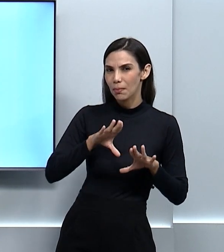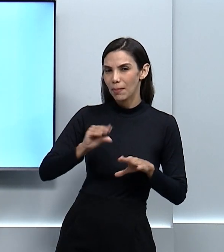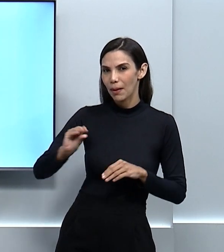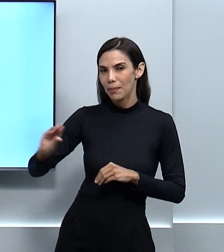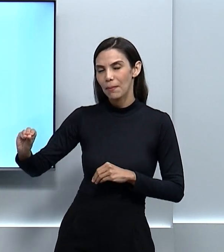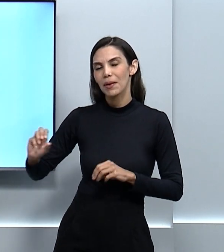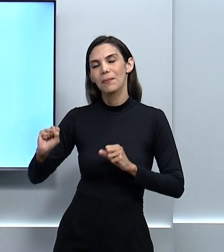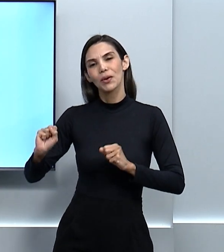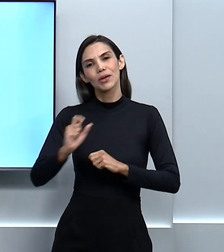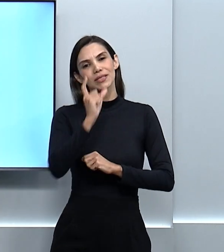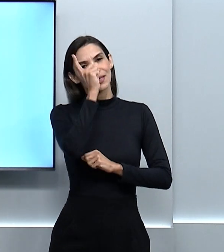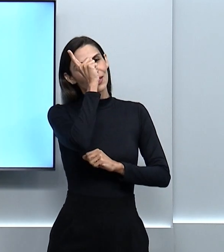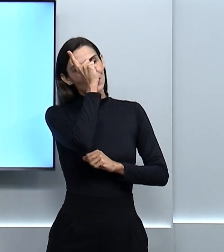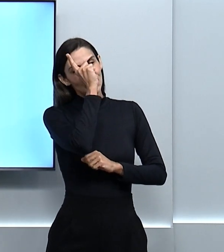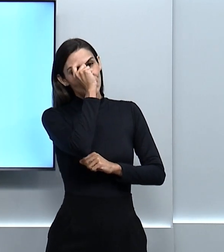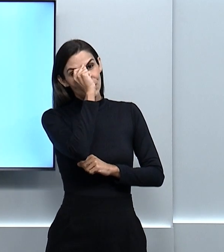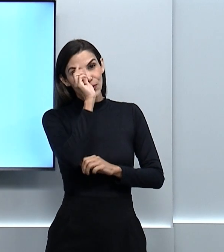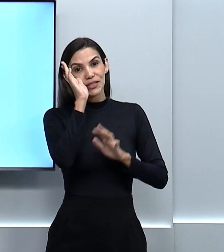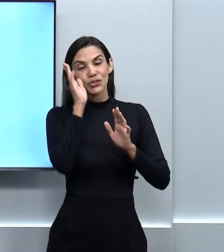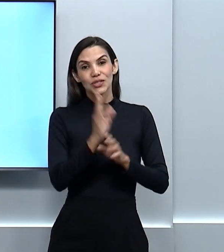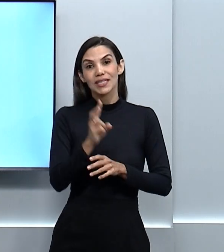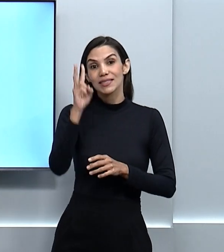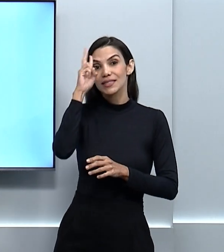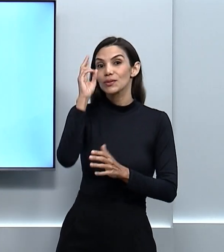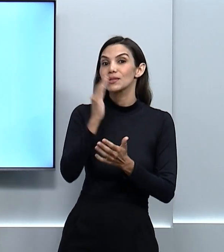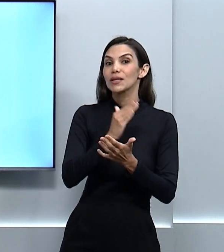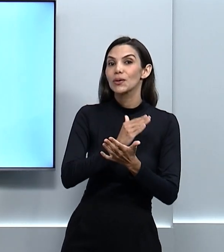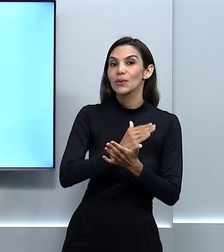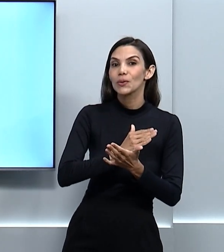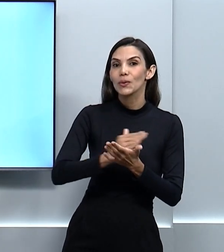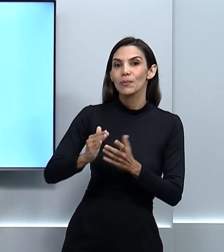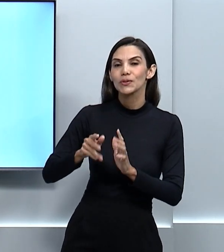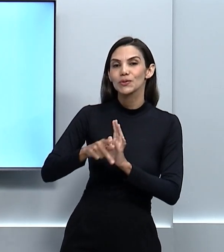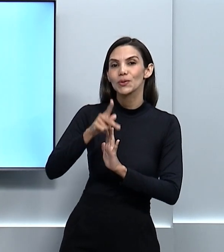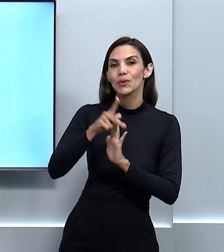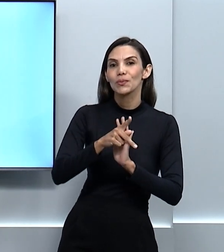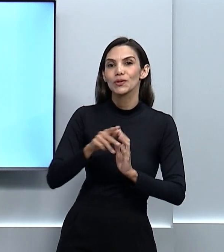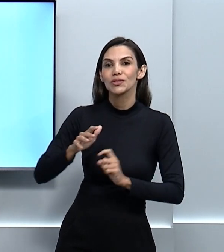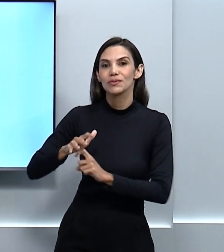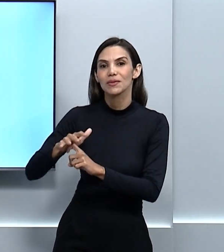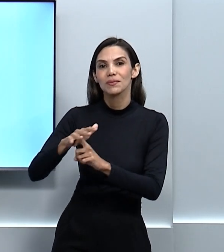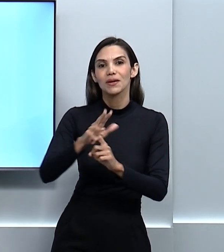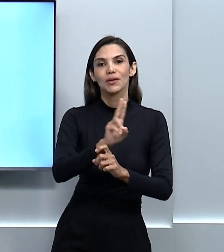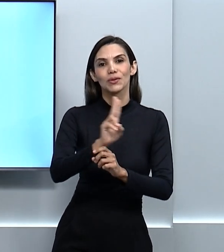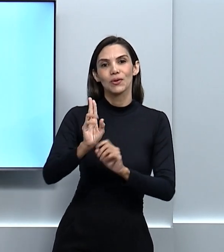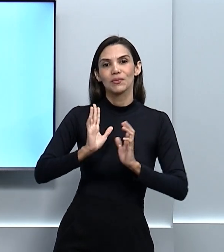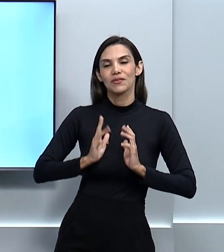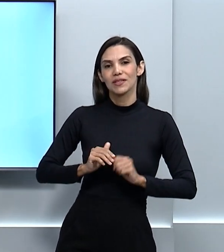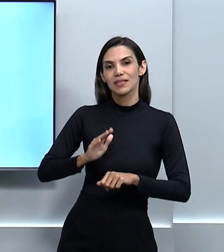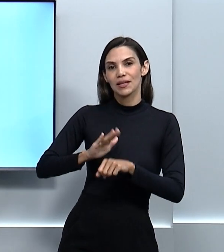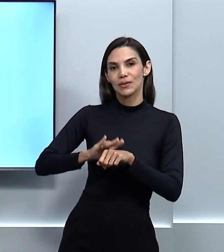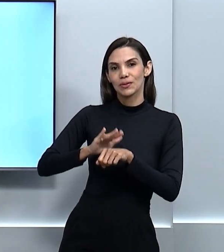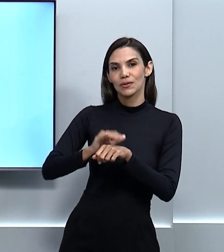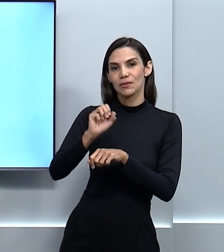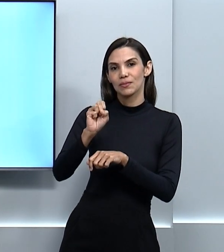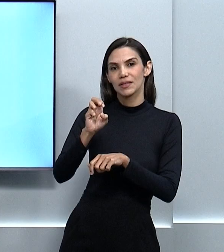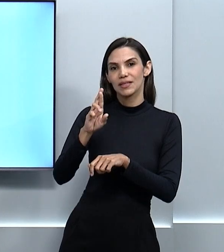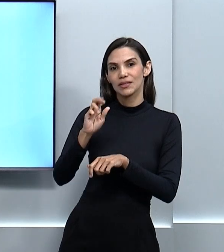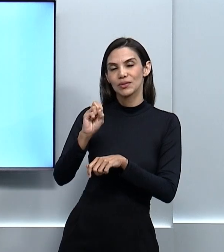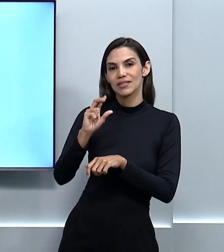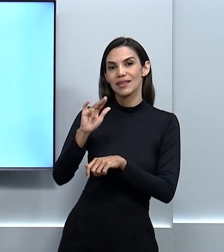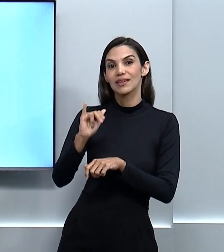aliviado. Começou na última segunda mais uma edição do Feirão Limpa Nome, que é promovido pelo Serasa. Quem traz